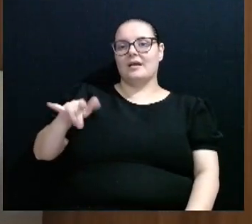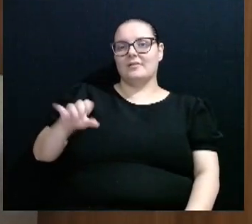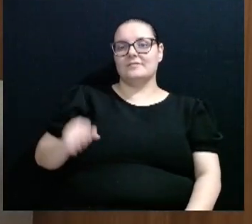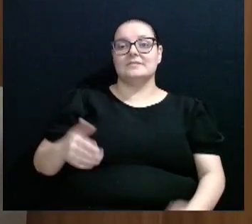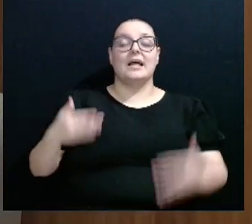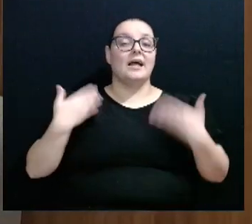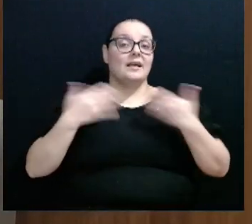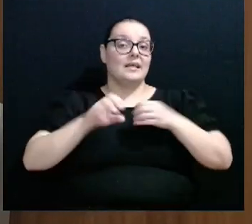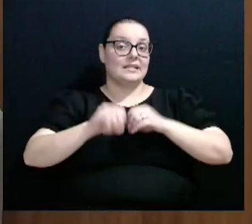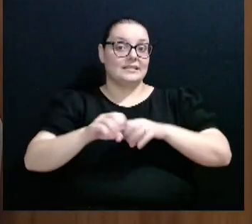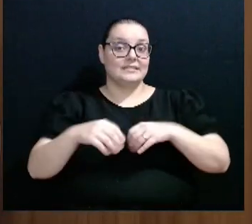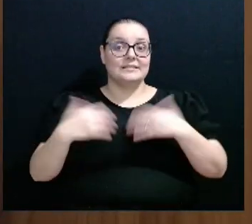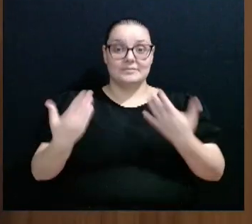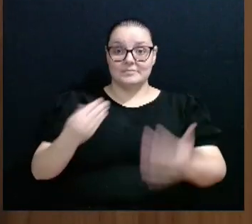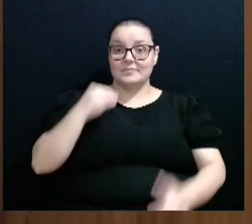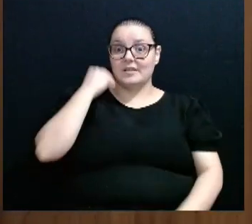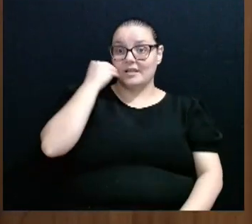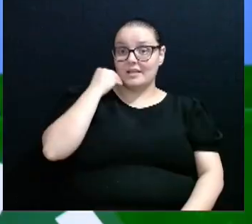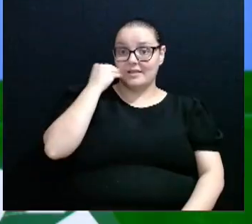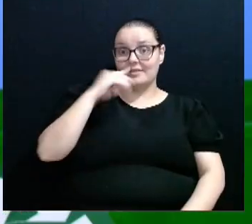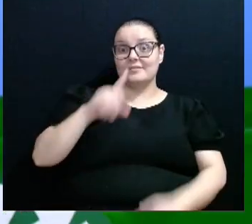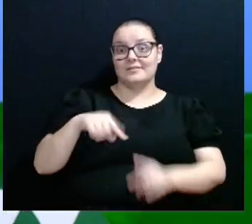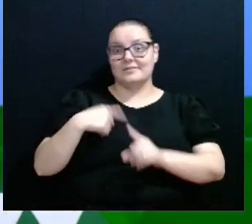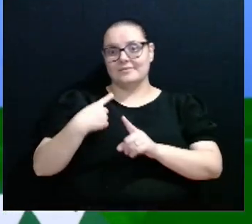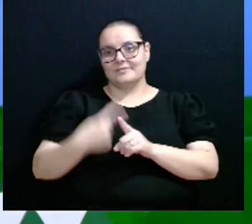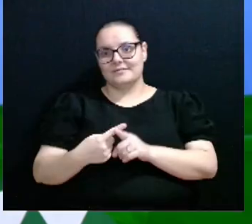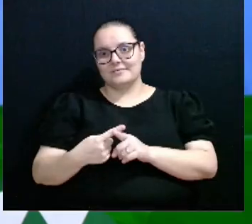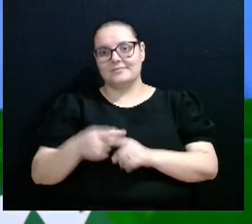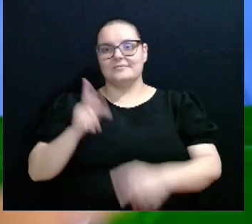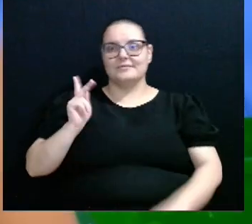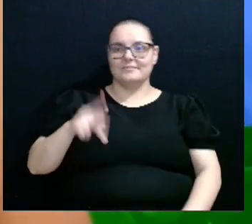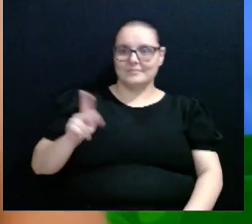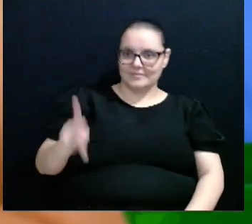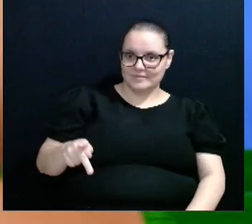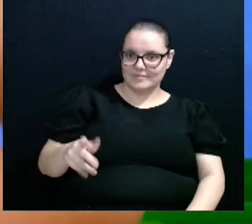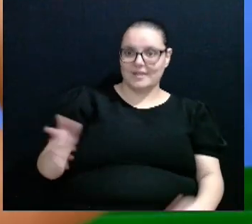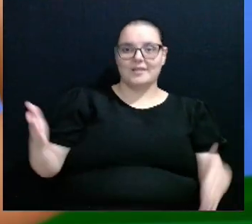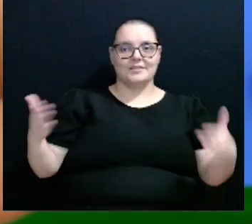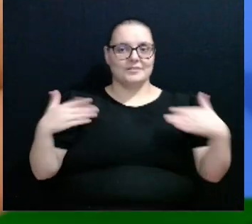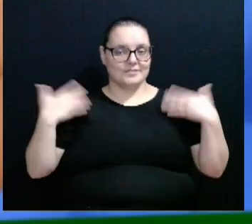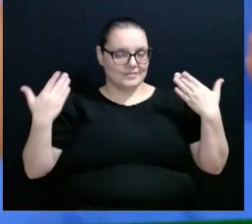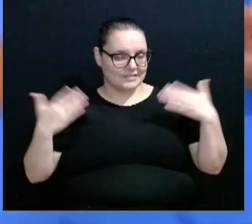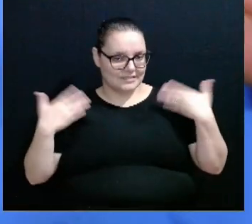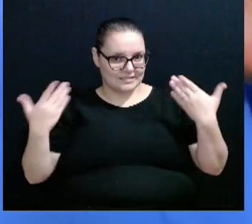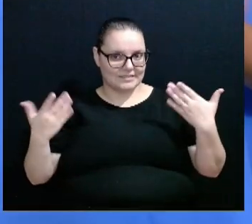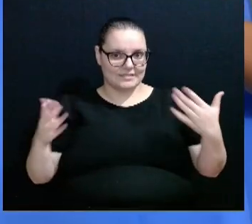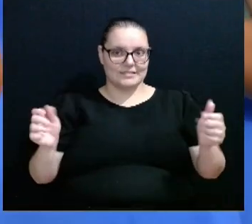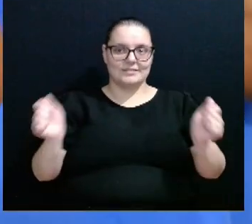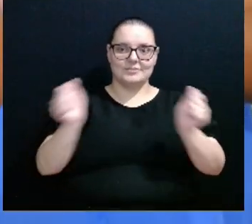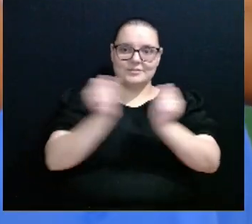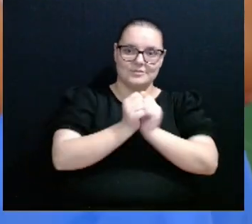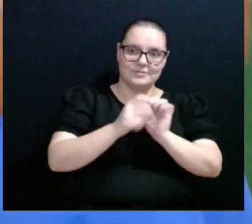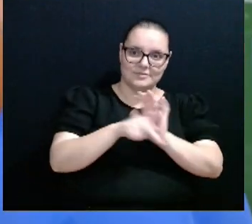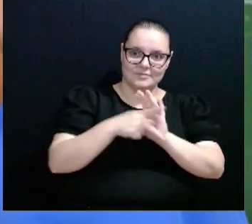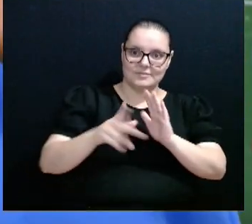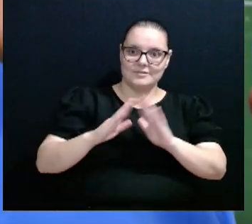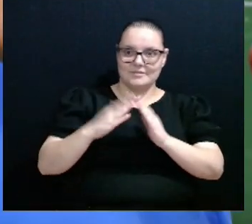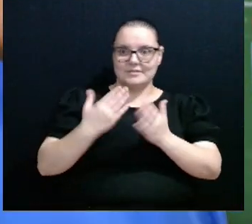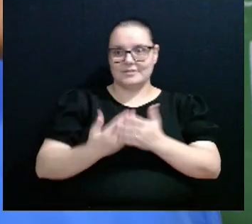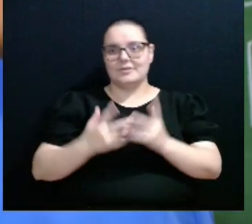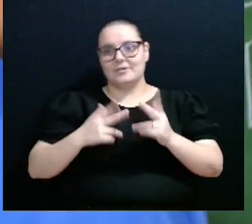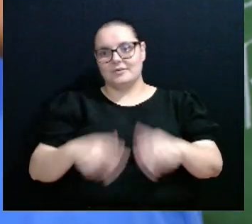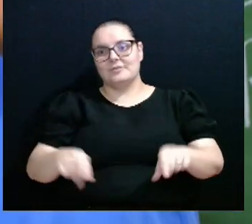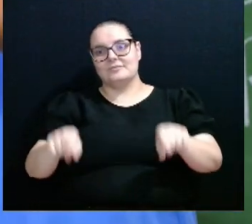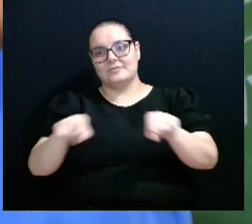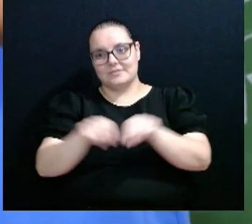essa experiência ser positiva, tanto o professor ele tem que ter a alegria de estar no ambiente escolar, como também quando os